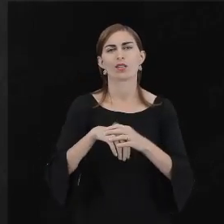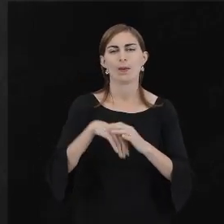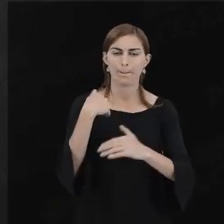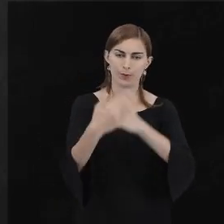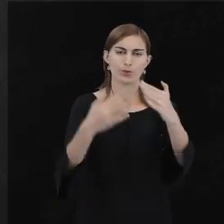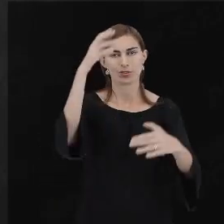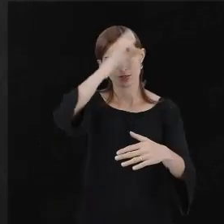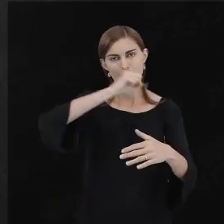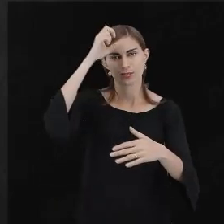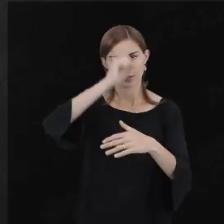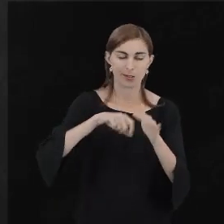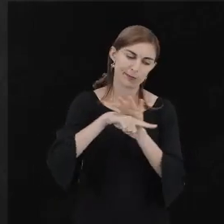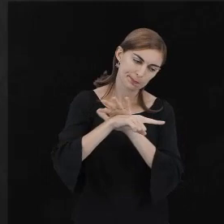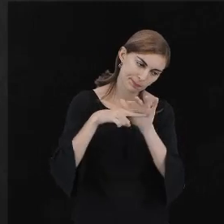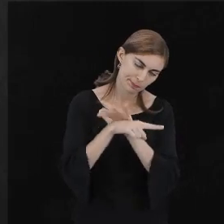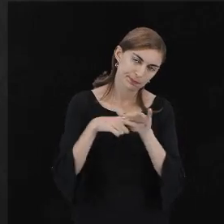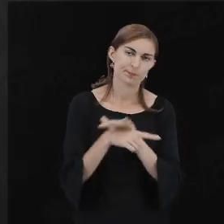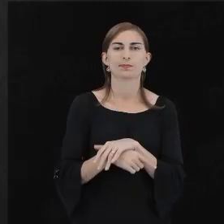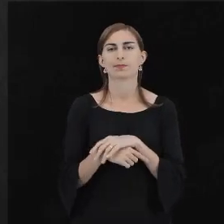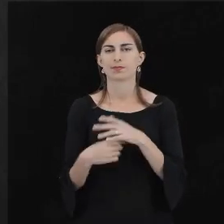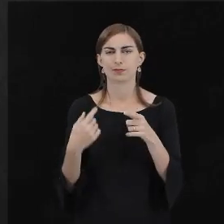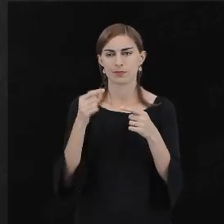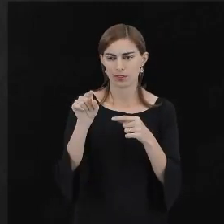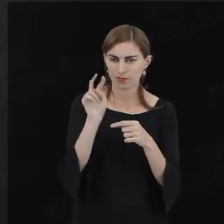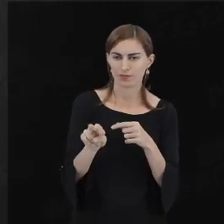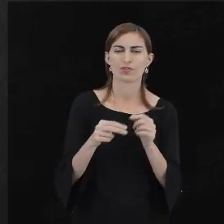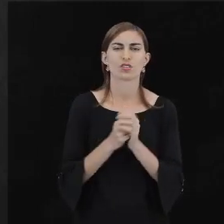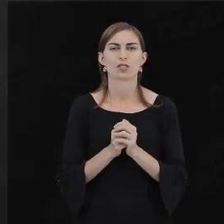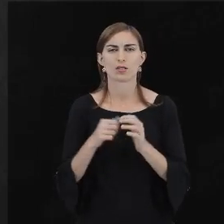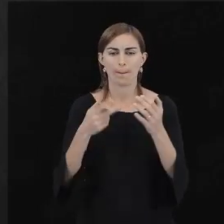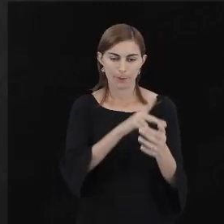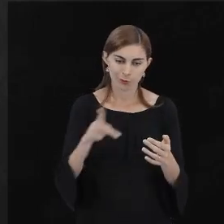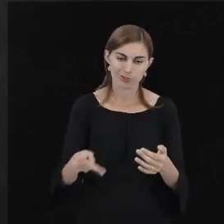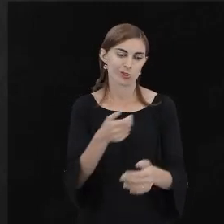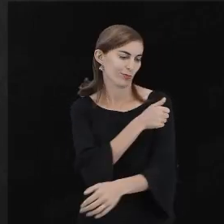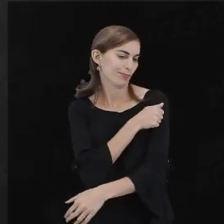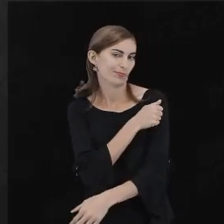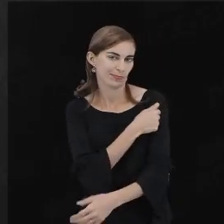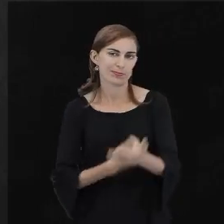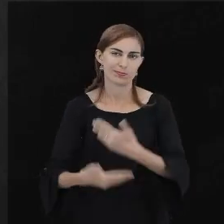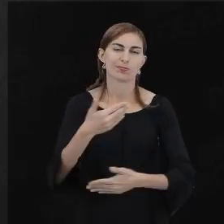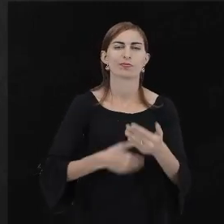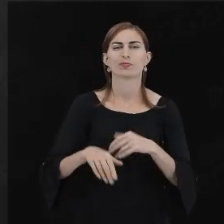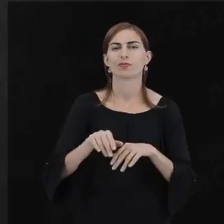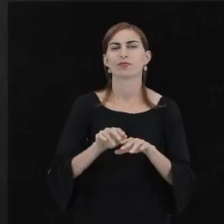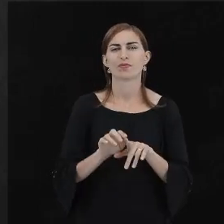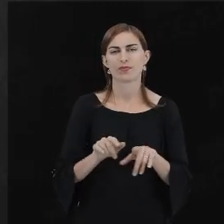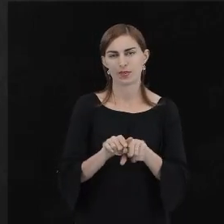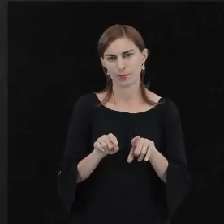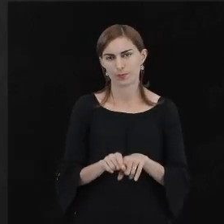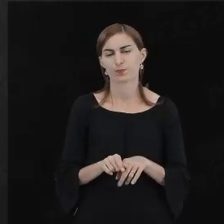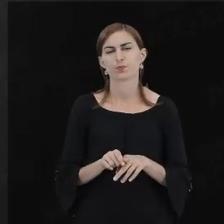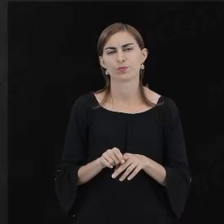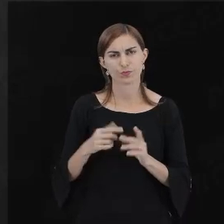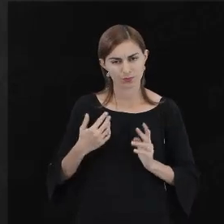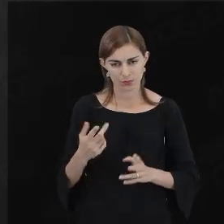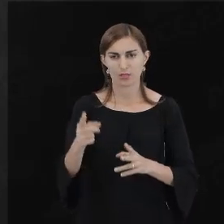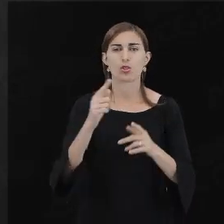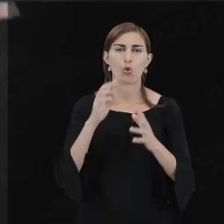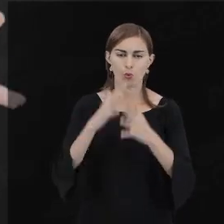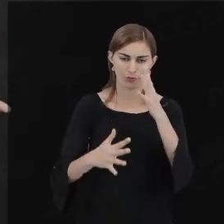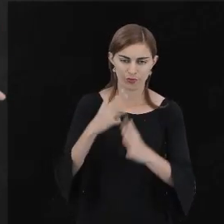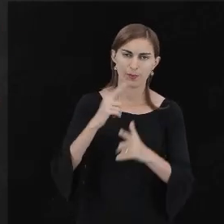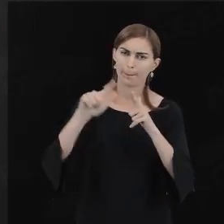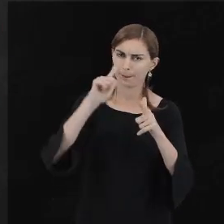algumas escolhas coerentes que seja pertinente aos professores e ao estudante, no sentido